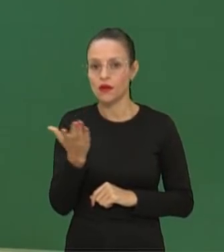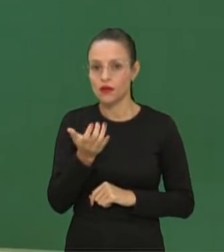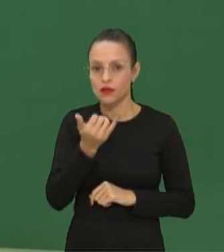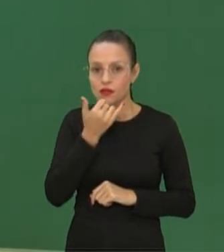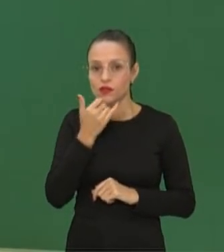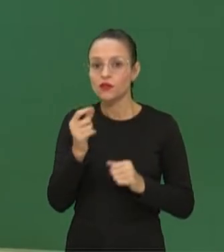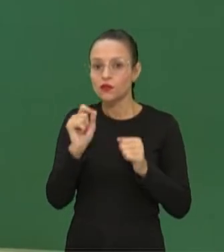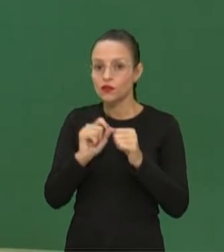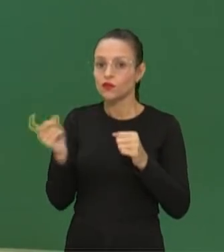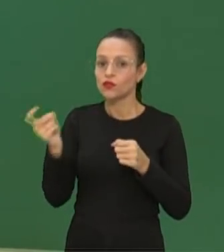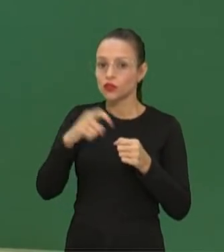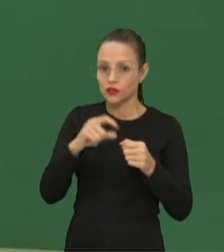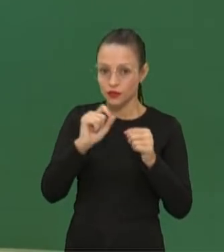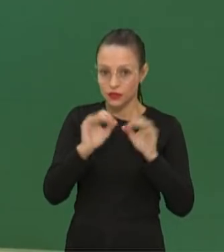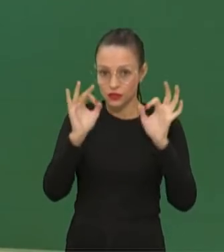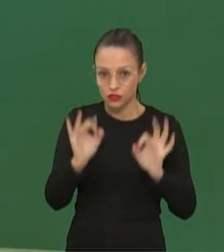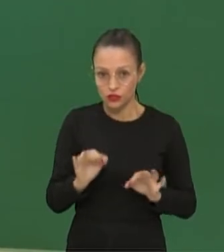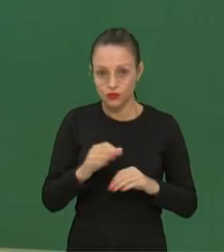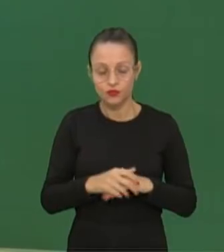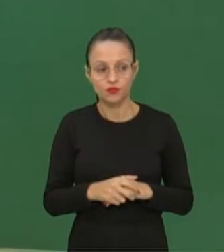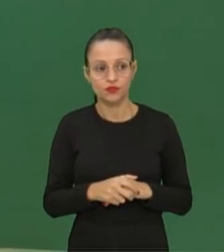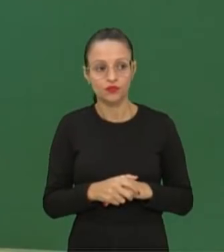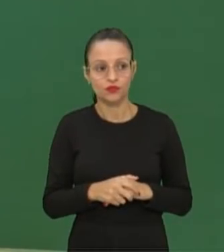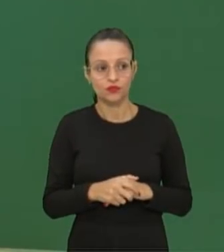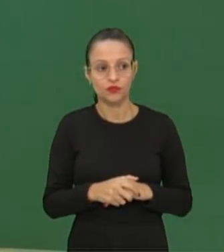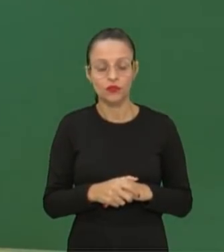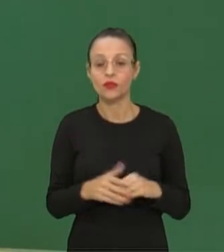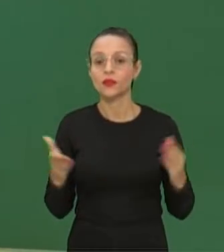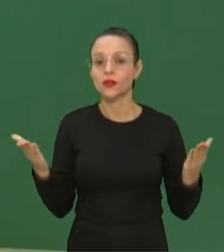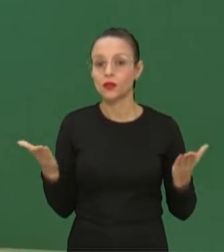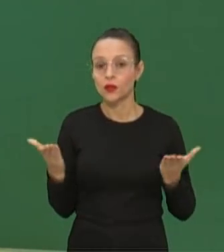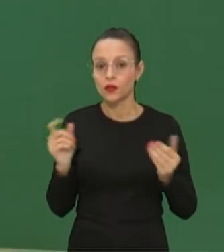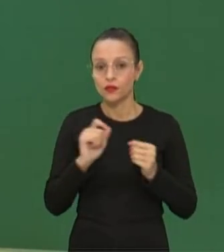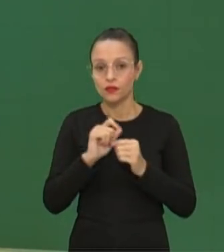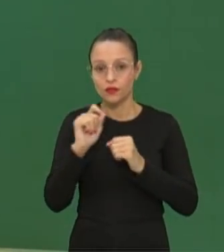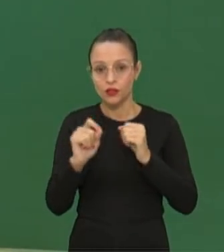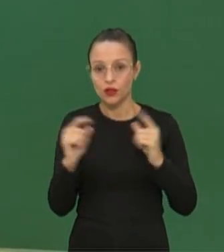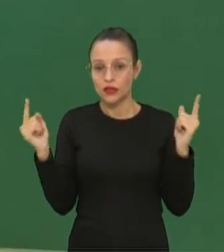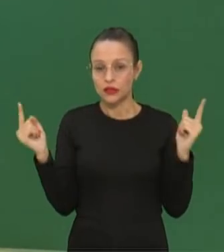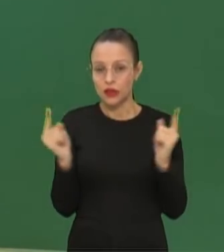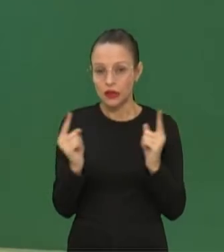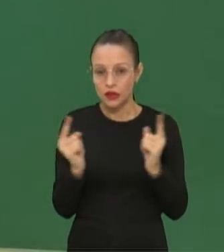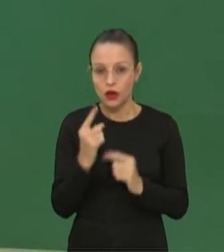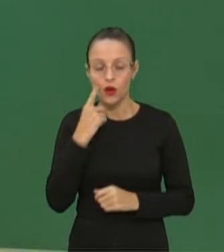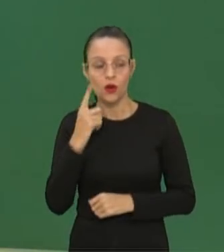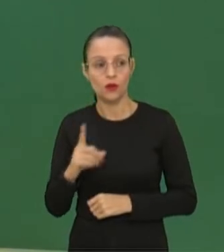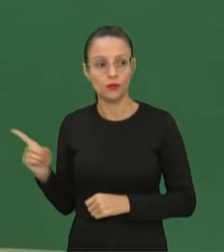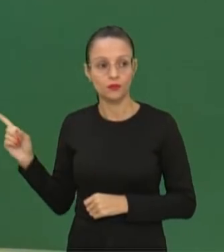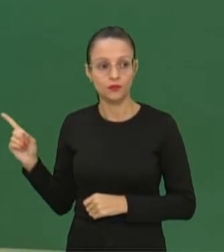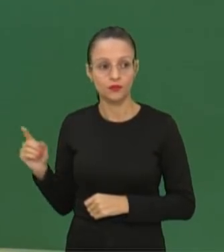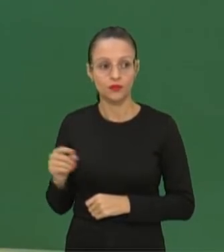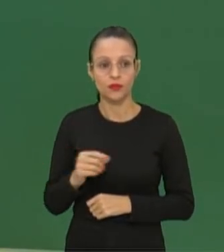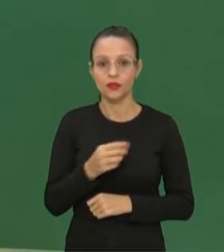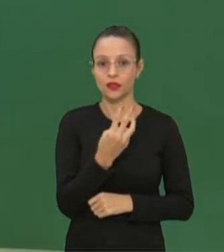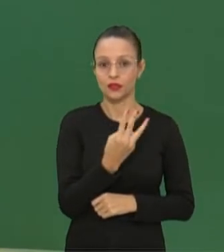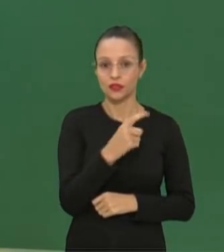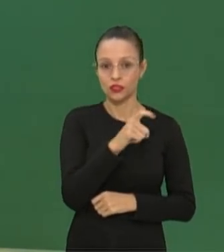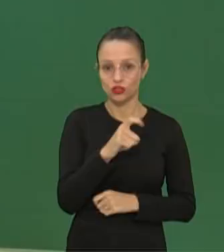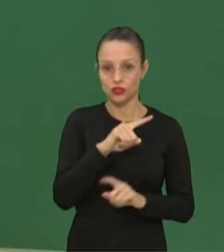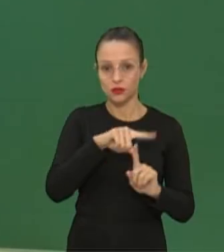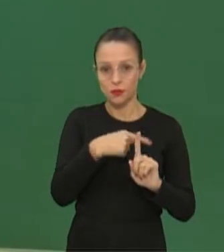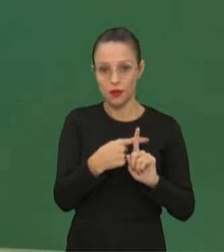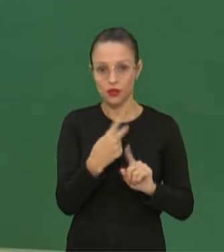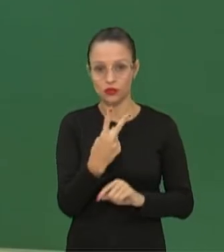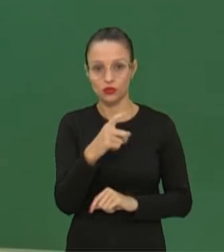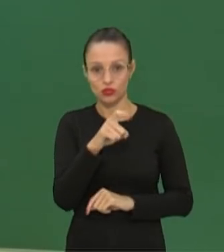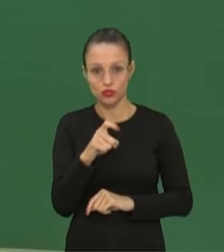voltar e fazer de novo, fazer certinho, tá? Agora o que eu faço? Vou reduzir os termos semelhantes, ó. 3x mais 2x